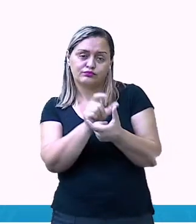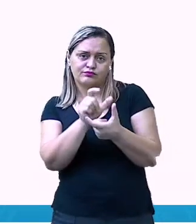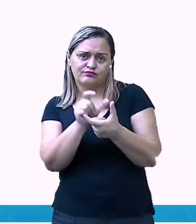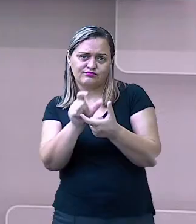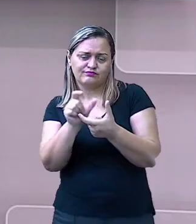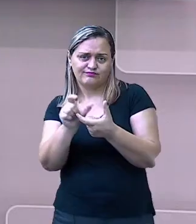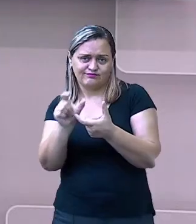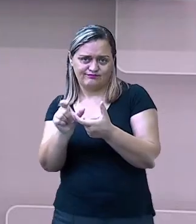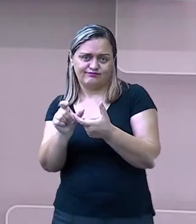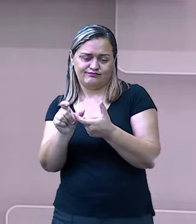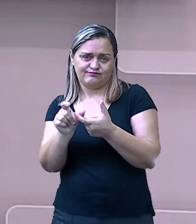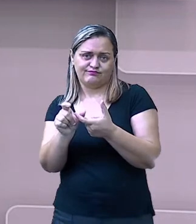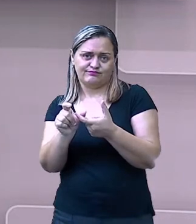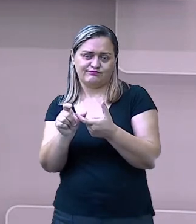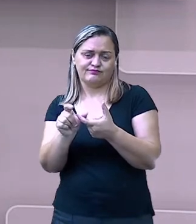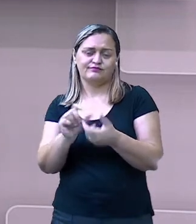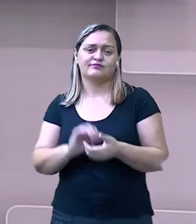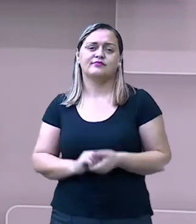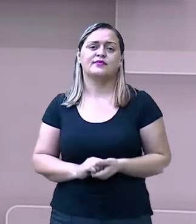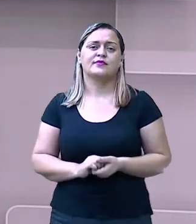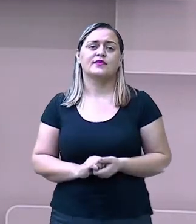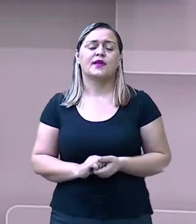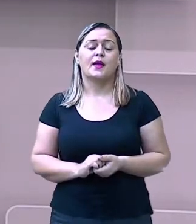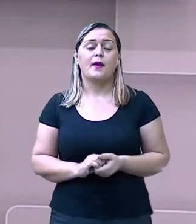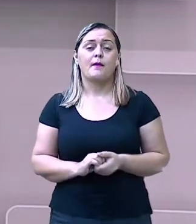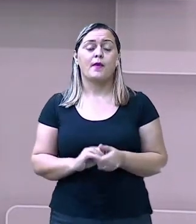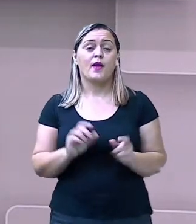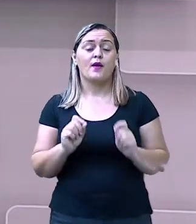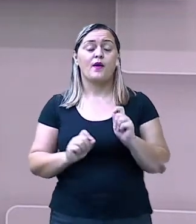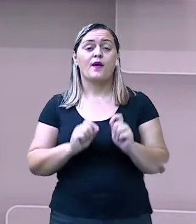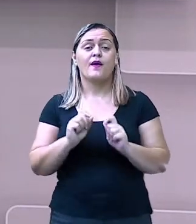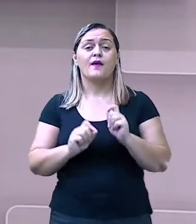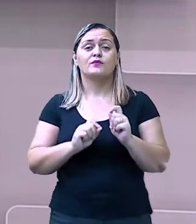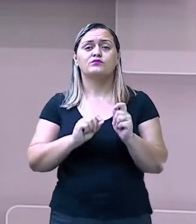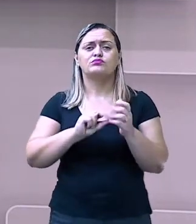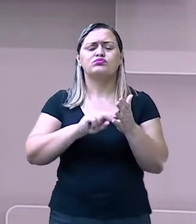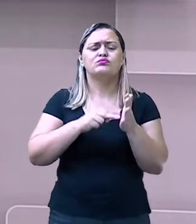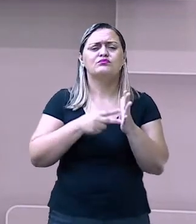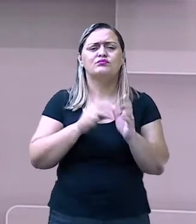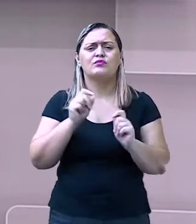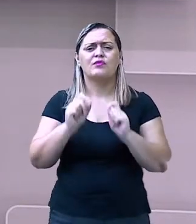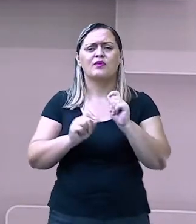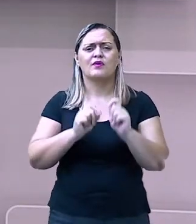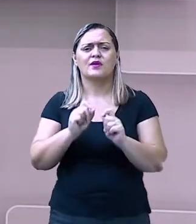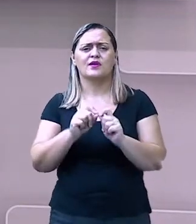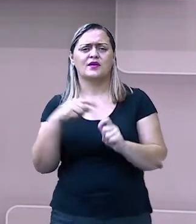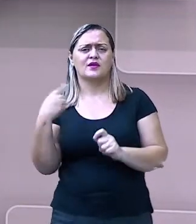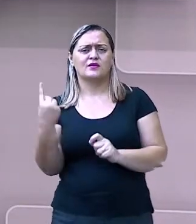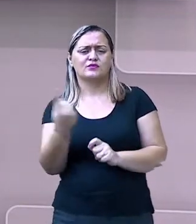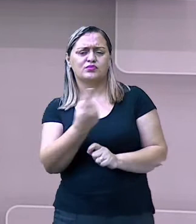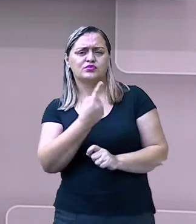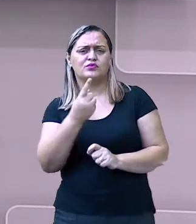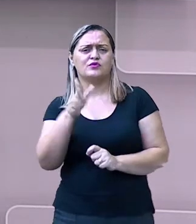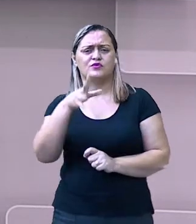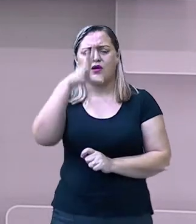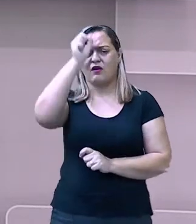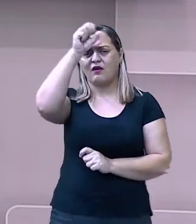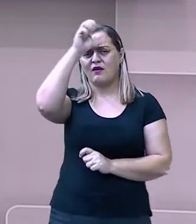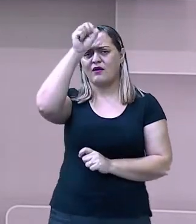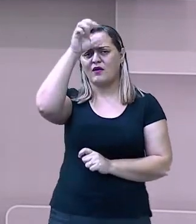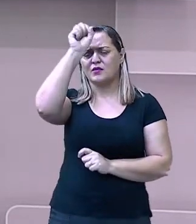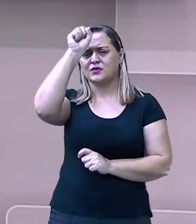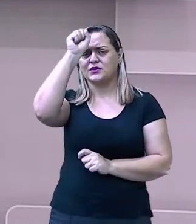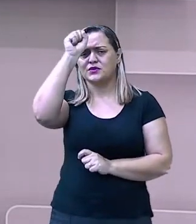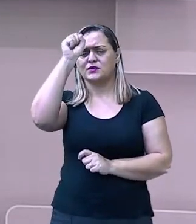Sim, é isso que é a classificação da sílaba. A sílaba na língua portuguesa, nós já aprendemos lá nas outras aulas sobre